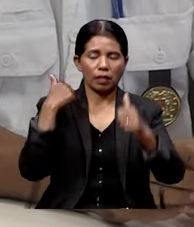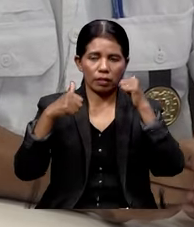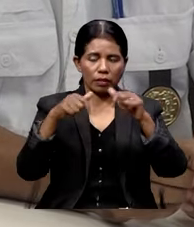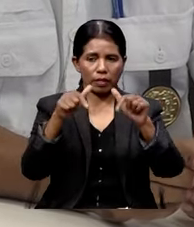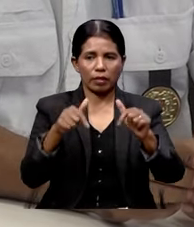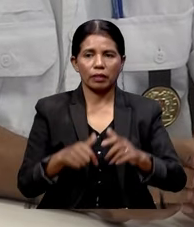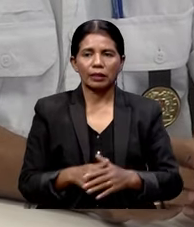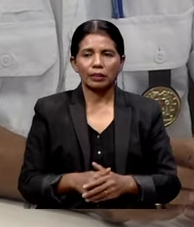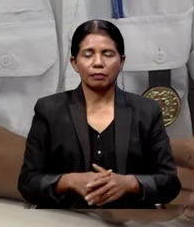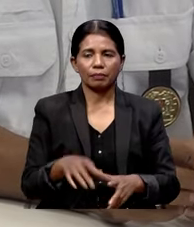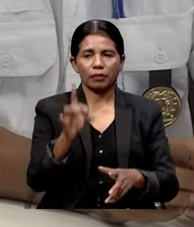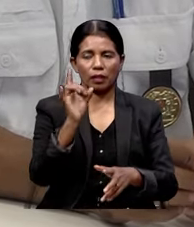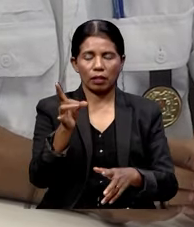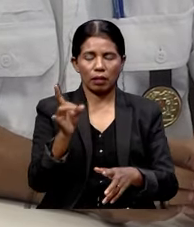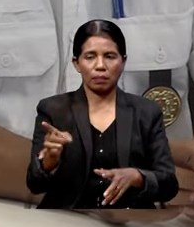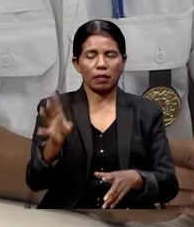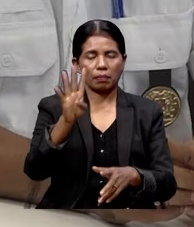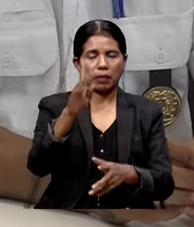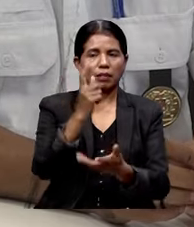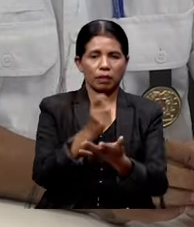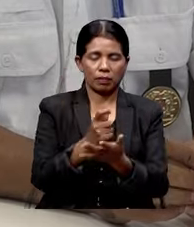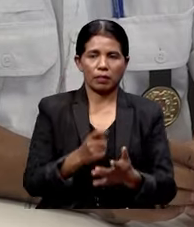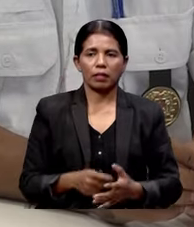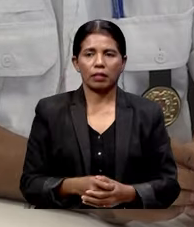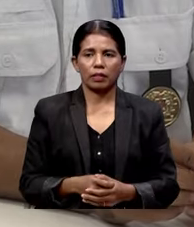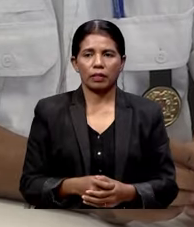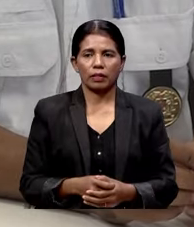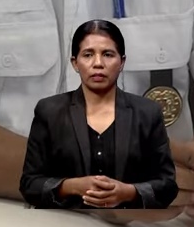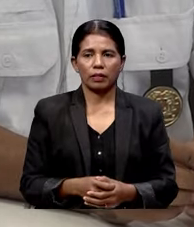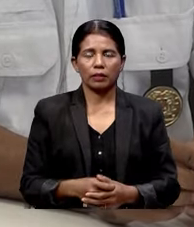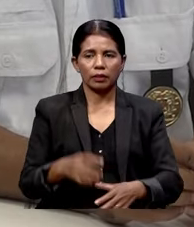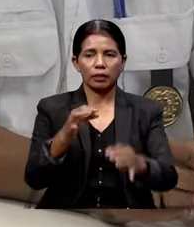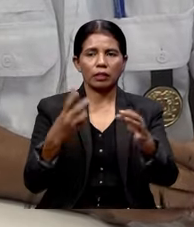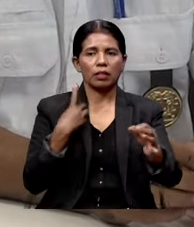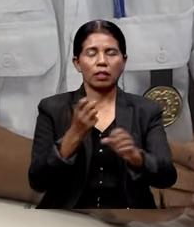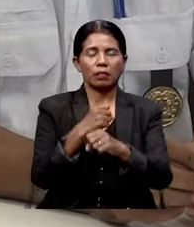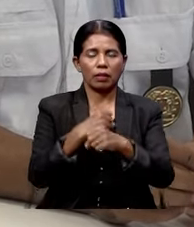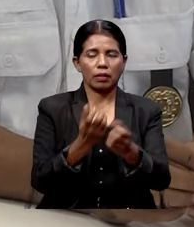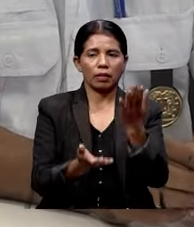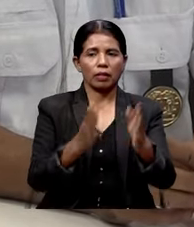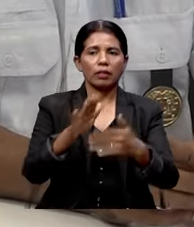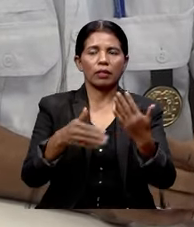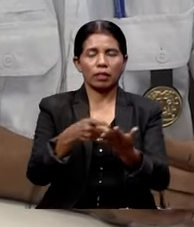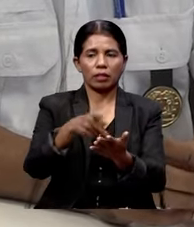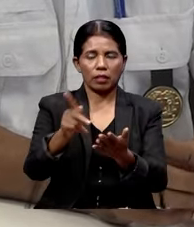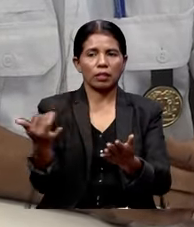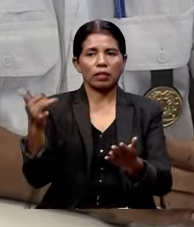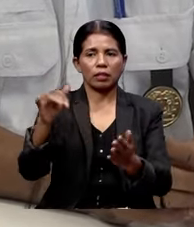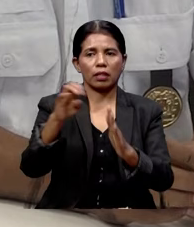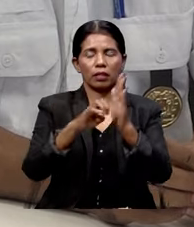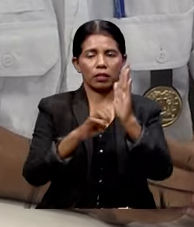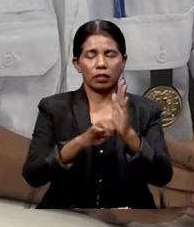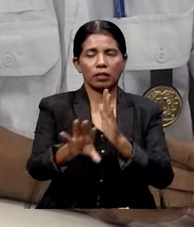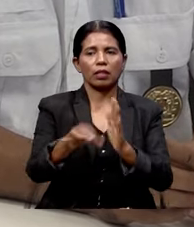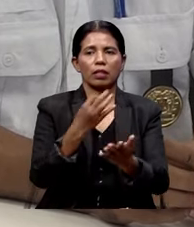né? 84 mil, mais ou menos. Lá para pular para tributar, a melhor cálculo detalhe outro se a selo, estado se retan.